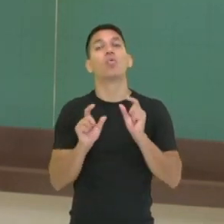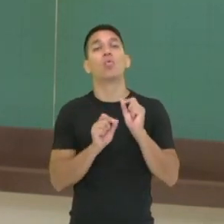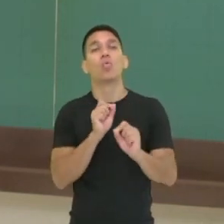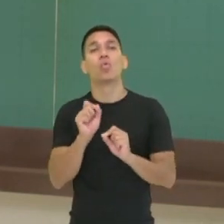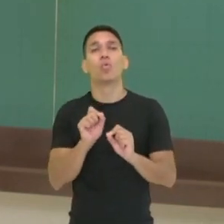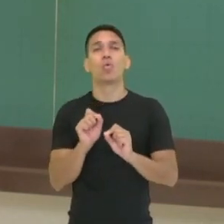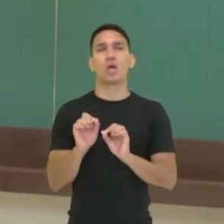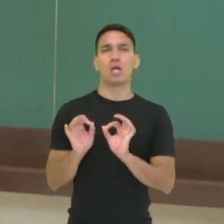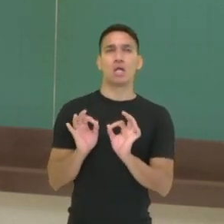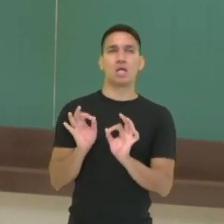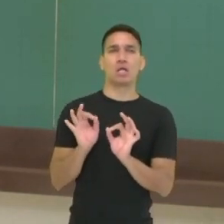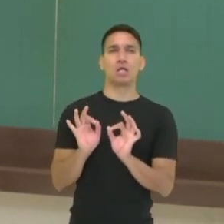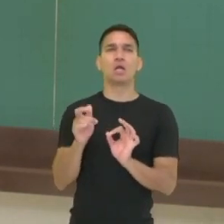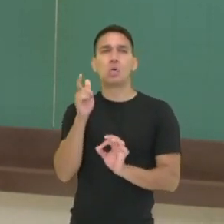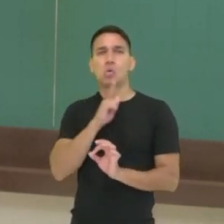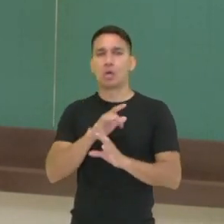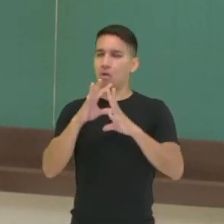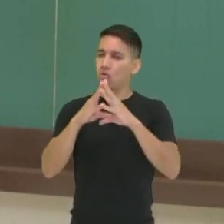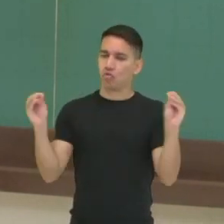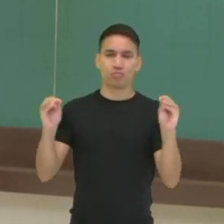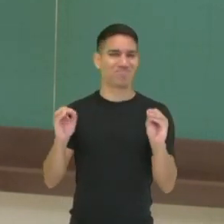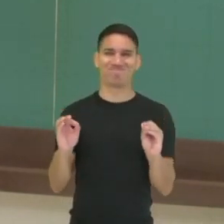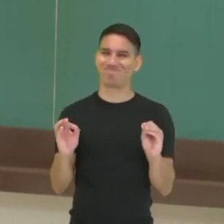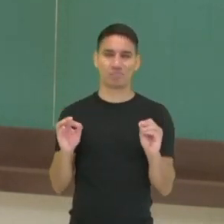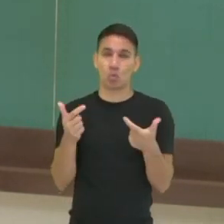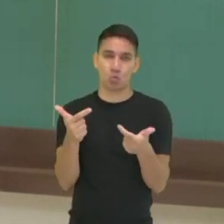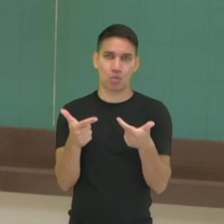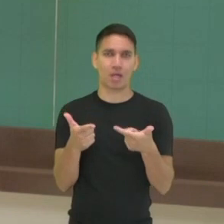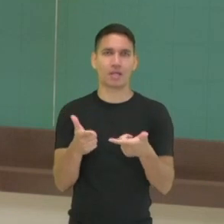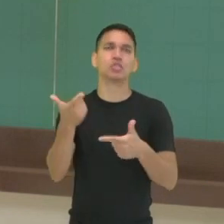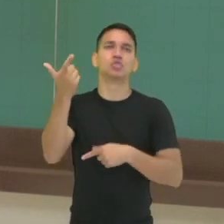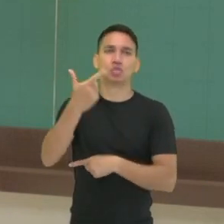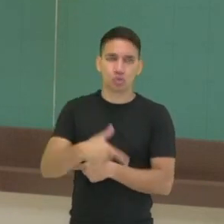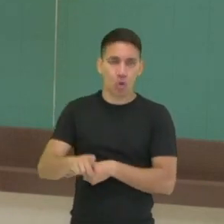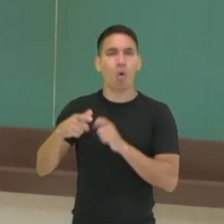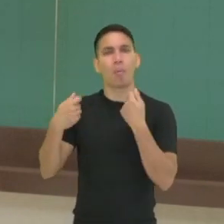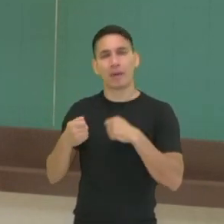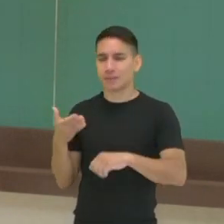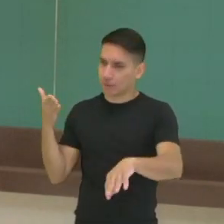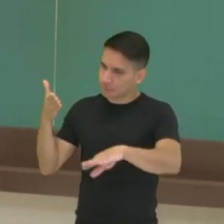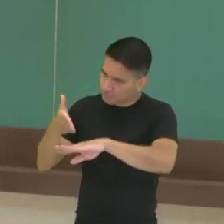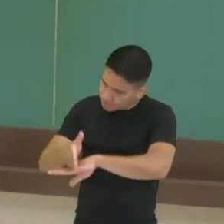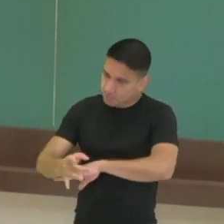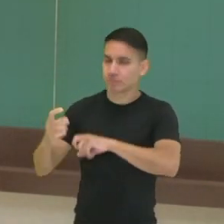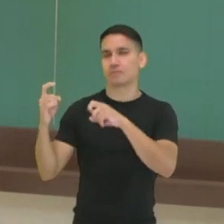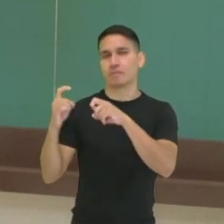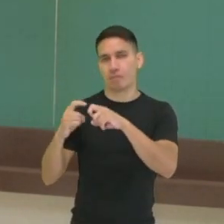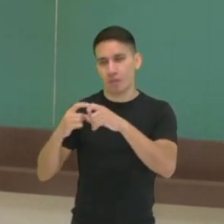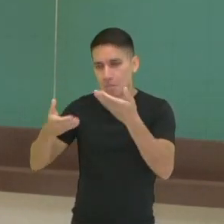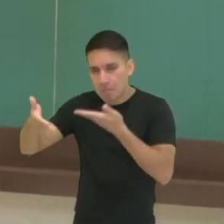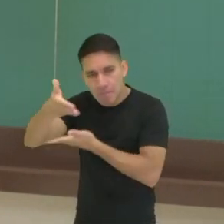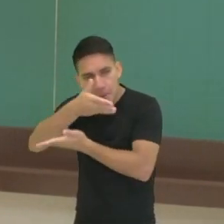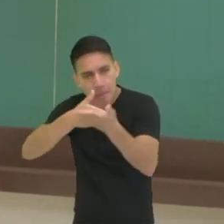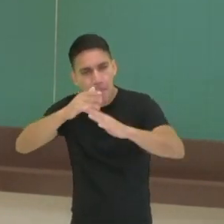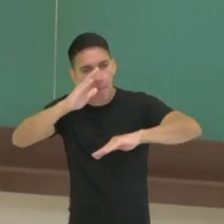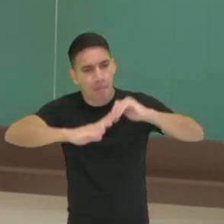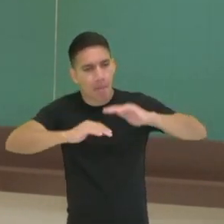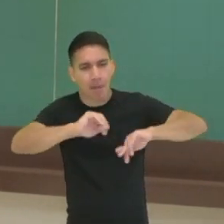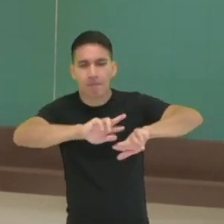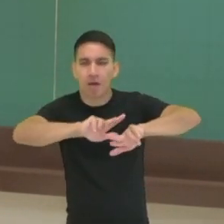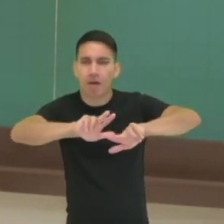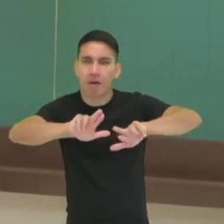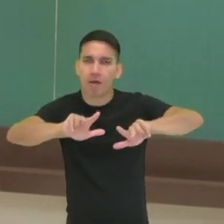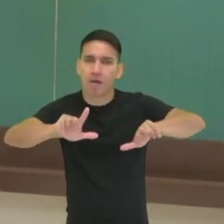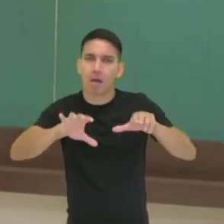uma capacidade curativa. Então nós vamos ver novamente que nós temos que ter um trabalho multidisciplinar com